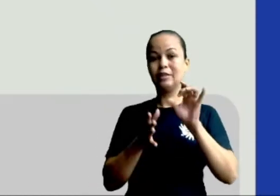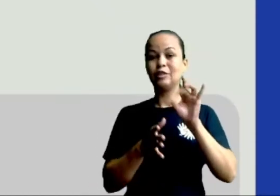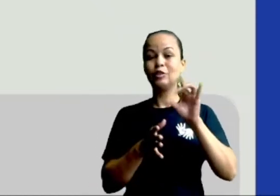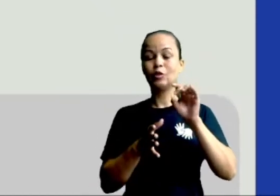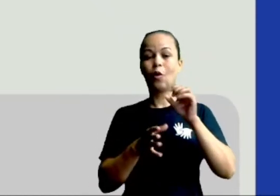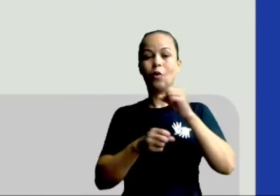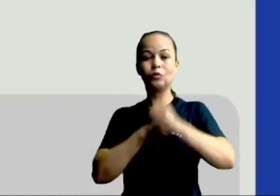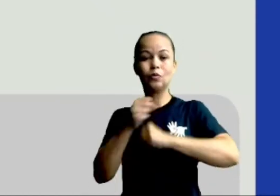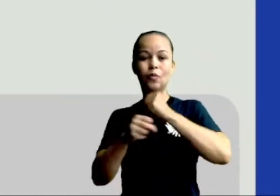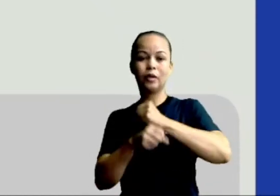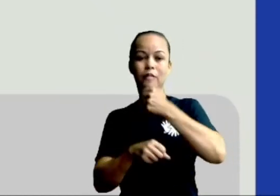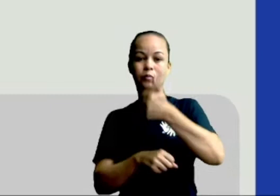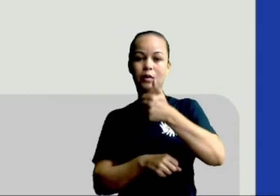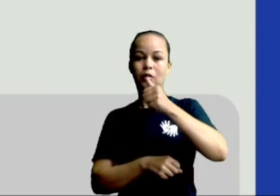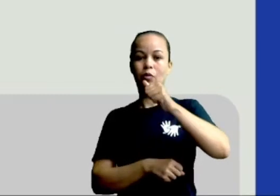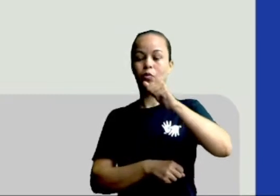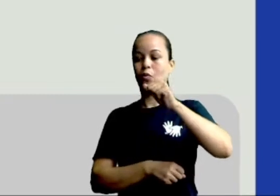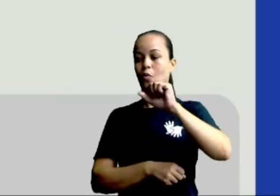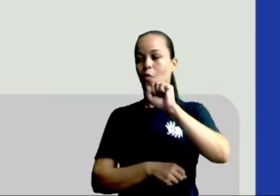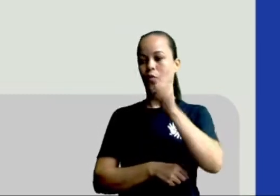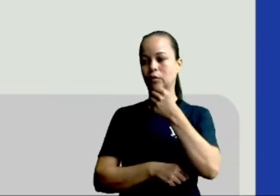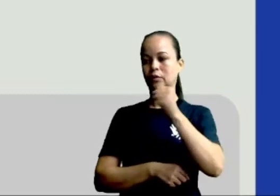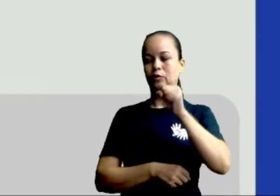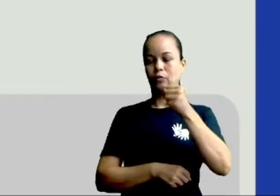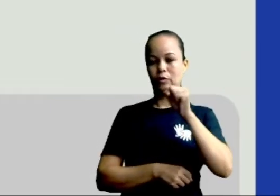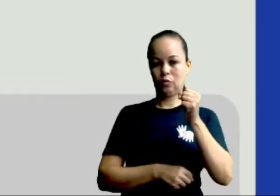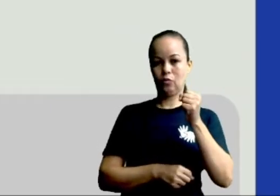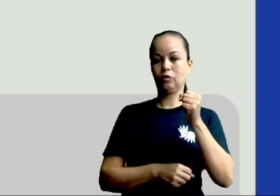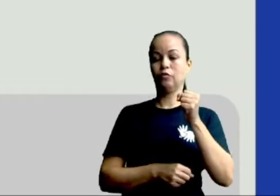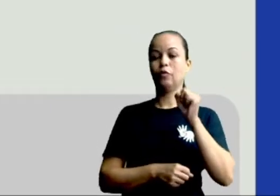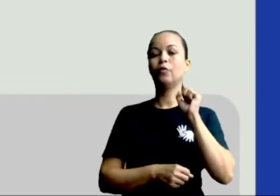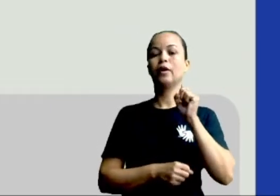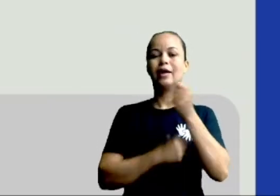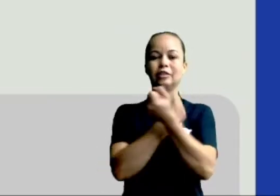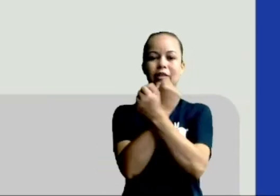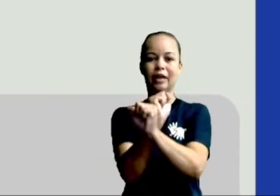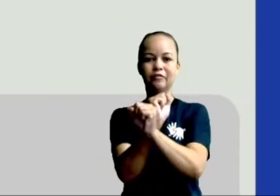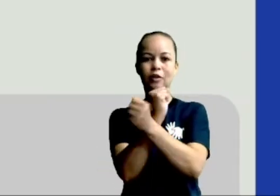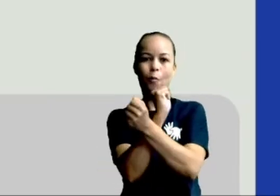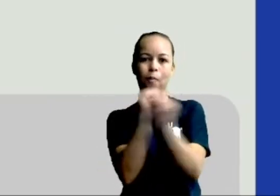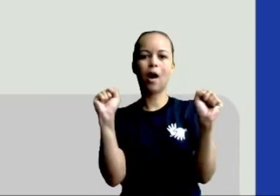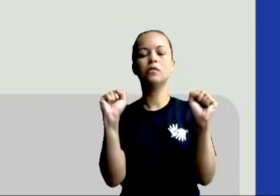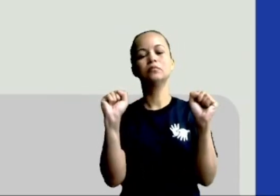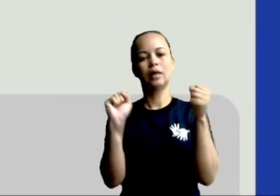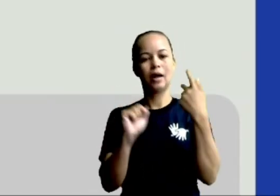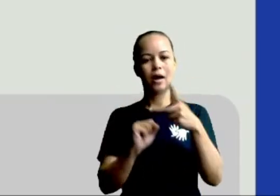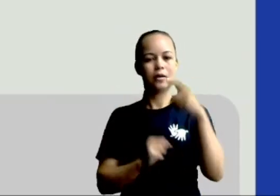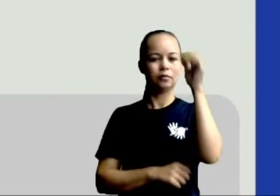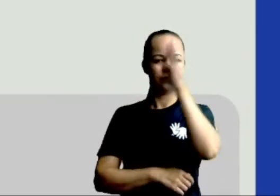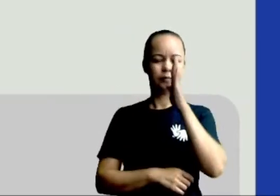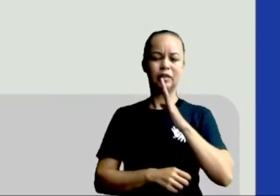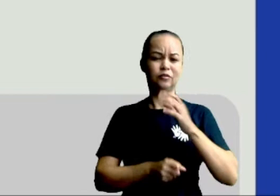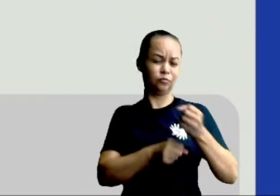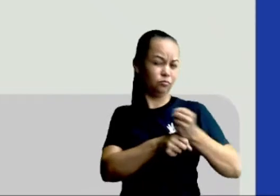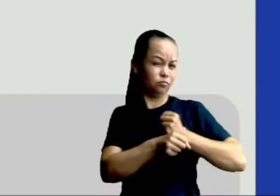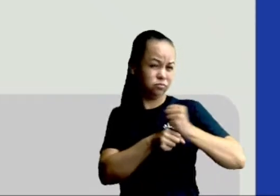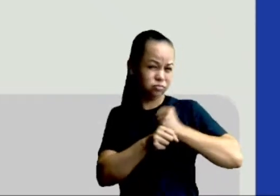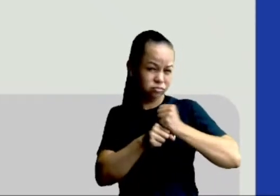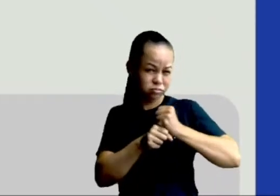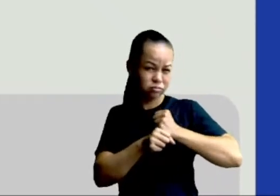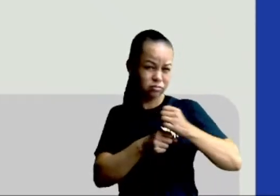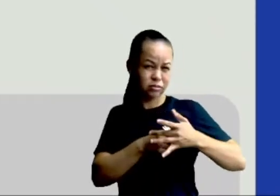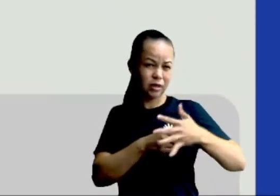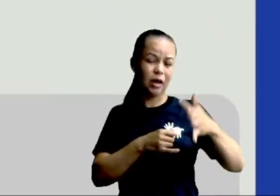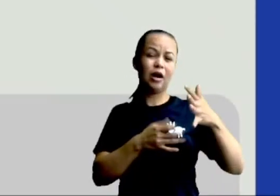1888 foi que a escravidão foi abolida aqui no Brasil, certo? Ou seja, durante muitos e muitos anos,